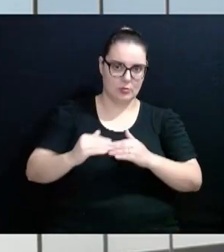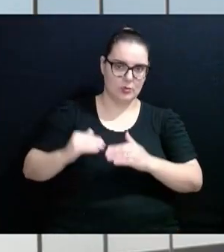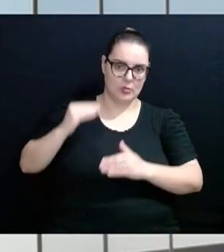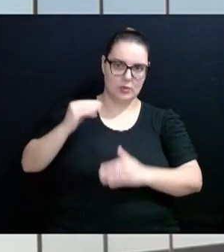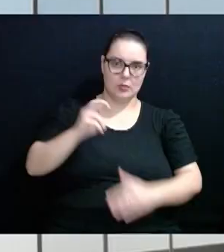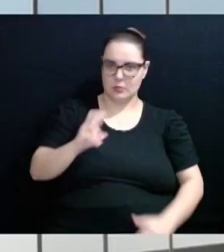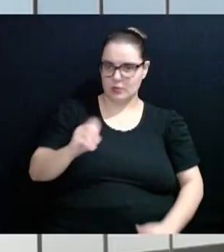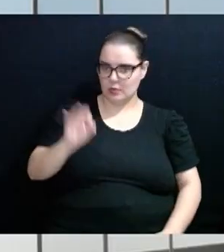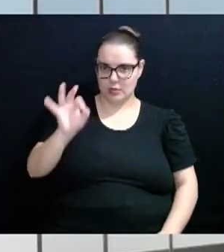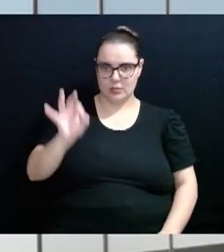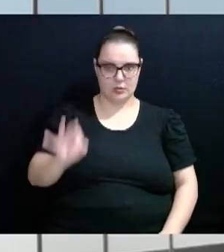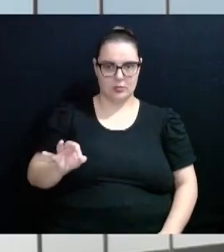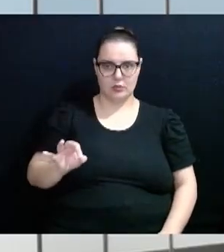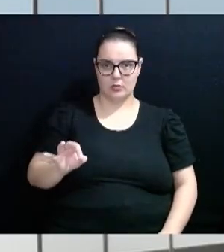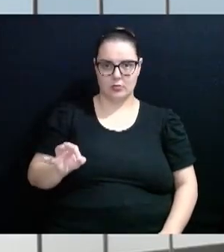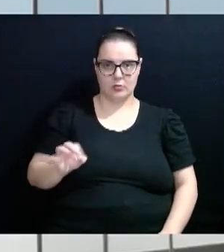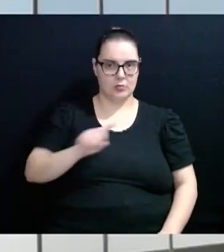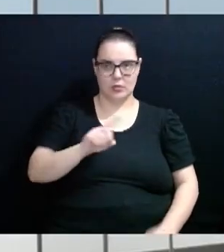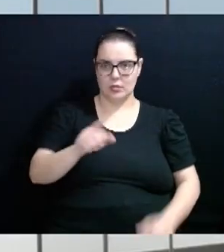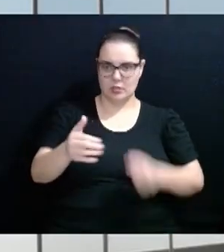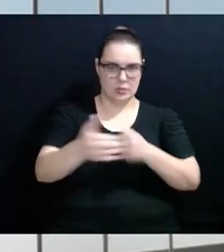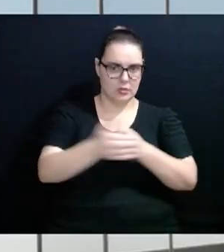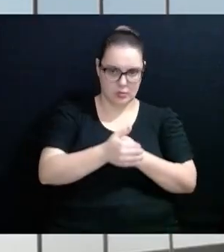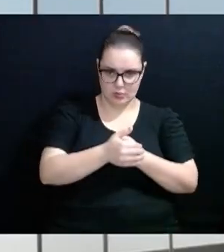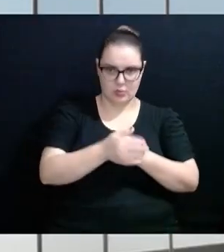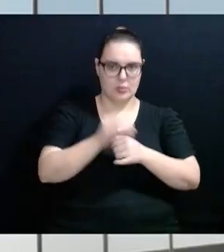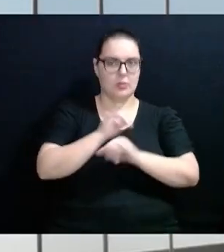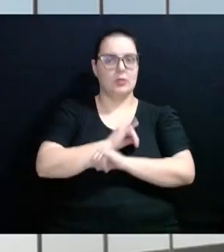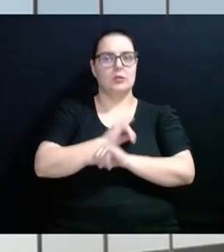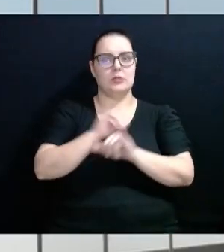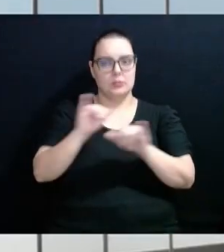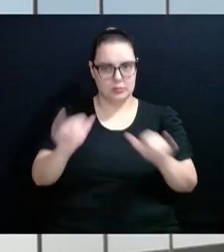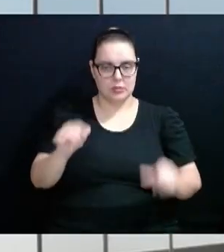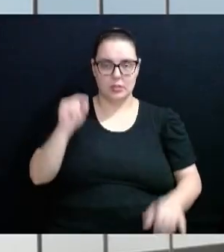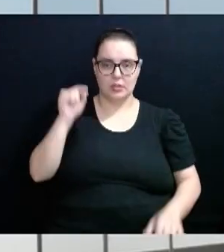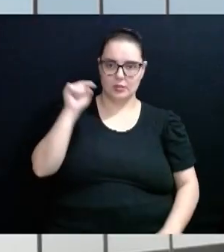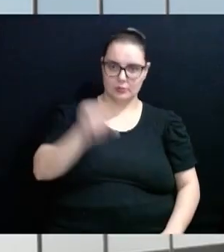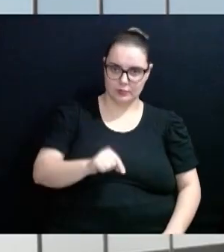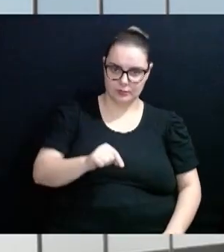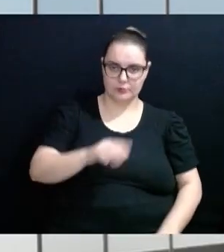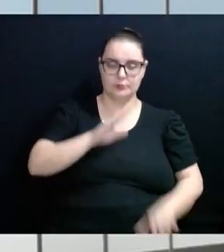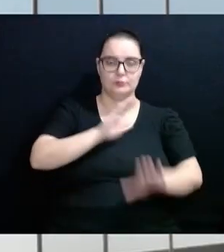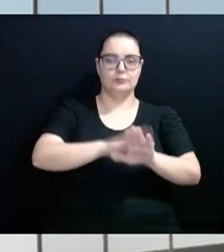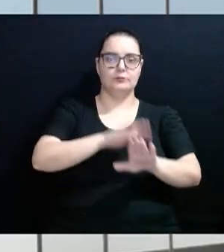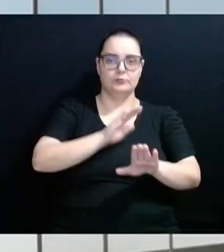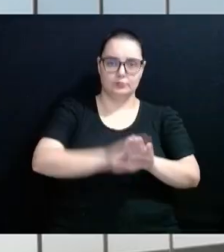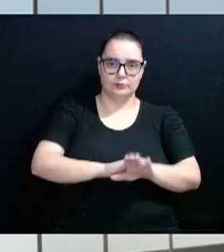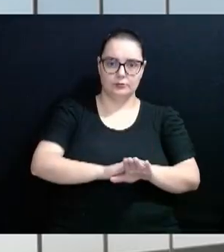ele não escondeu, ele declarou que isto era uma medida, né,